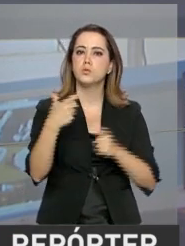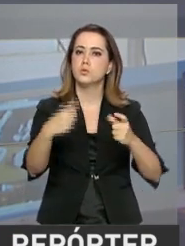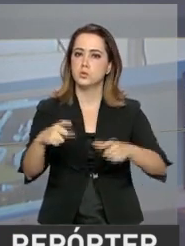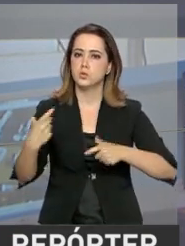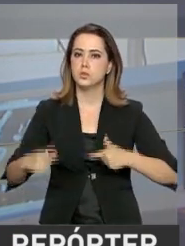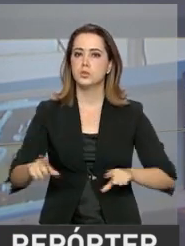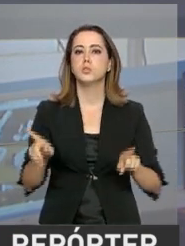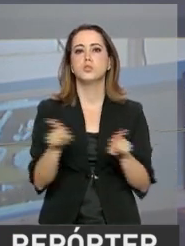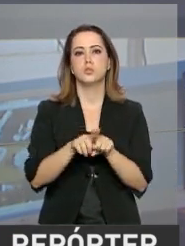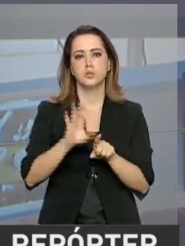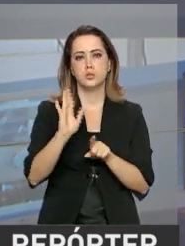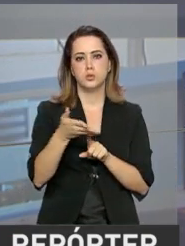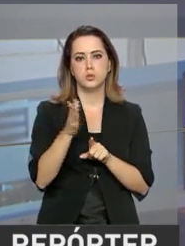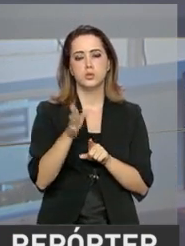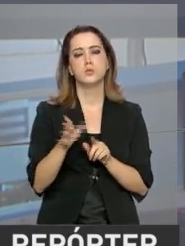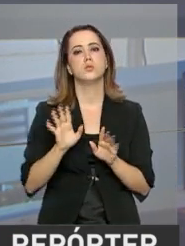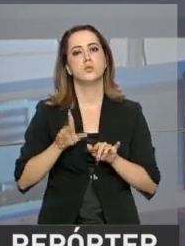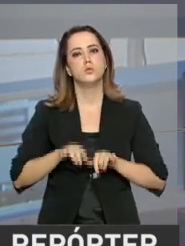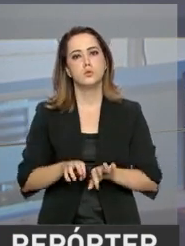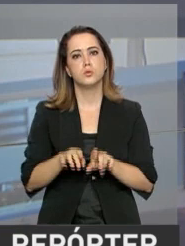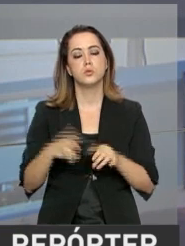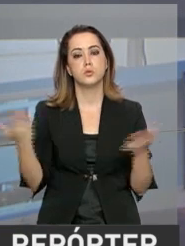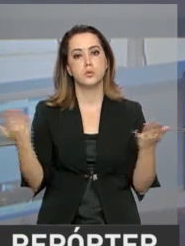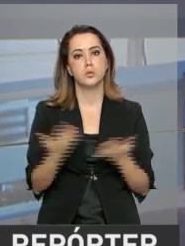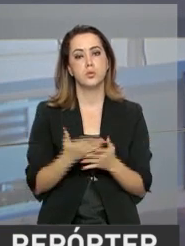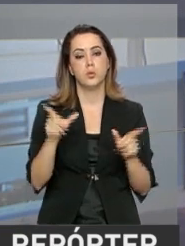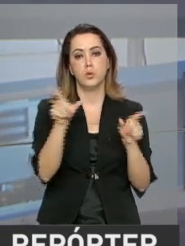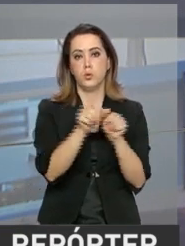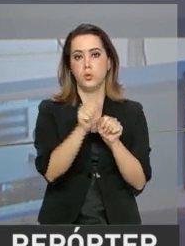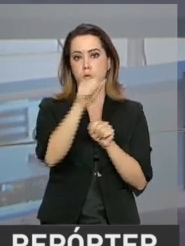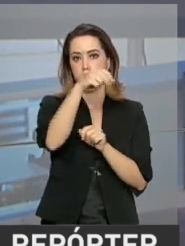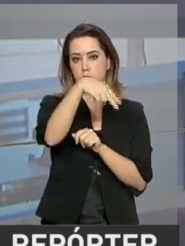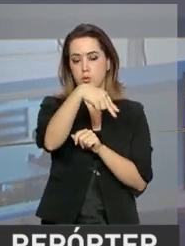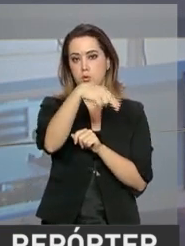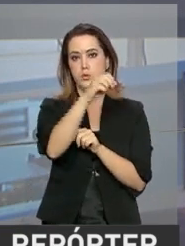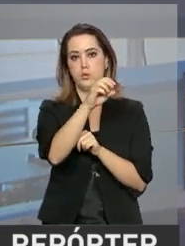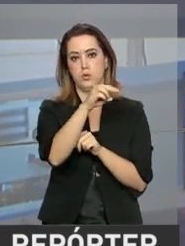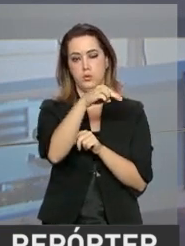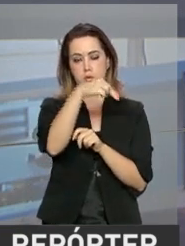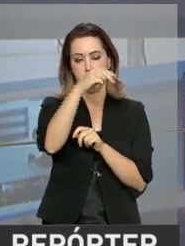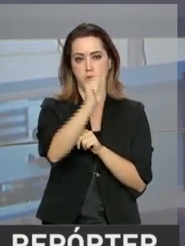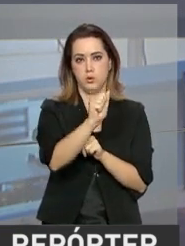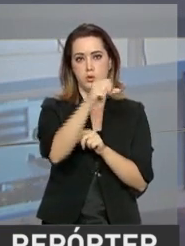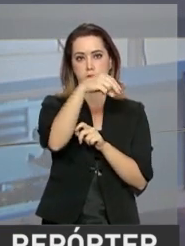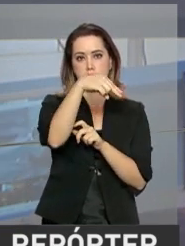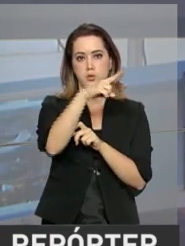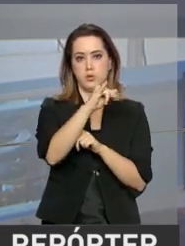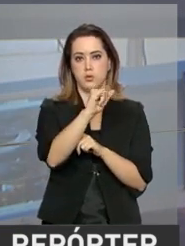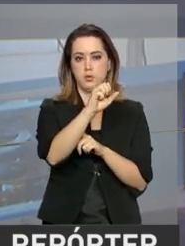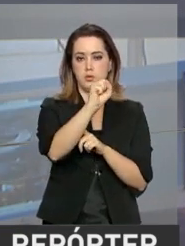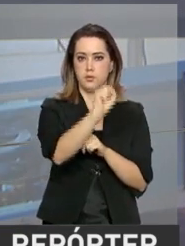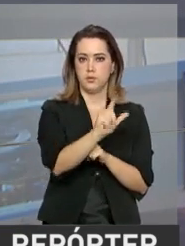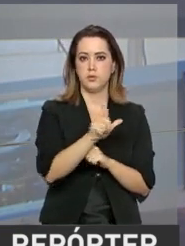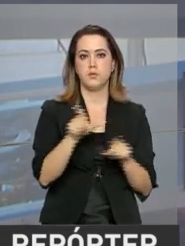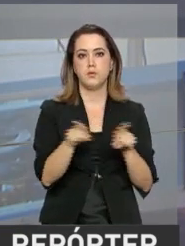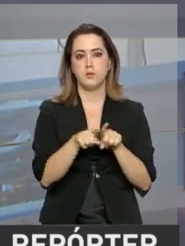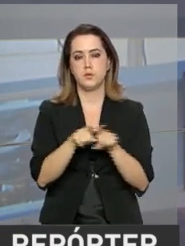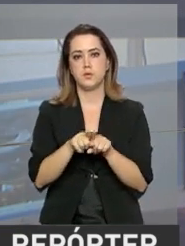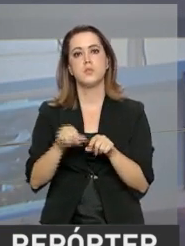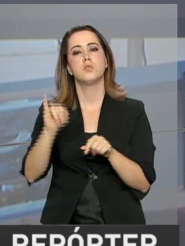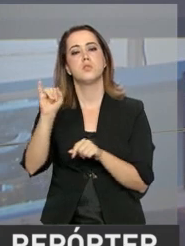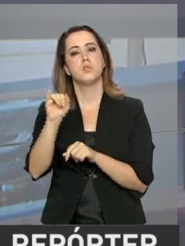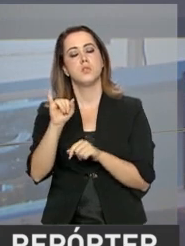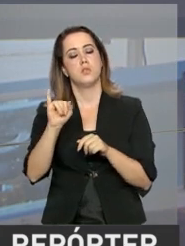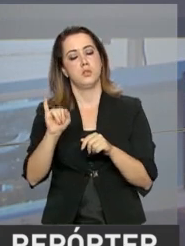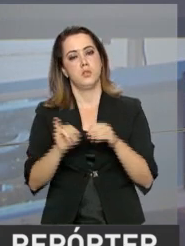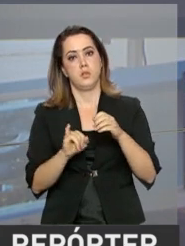aderiram ao sistema que passou a funcionar hoje na Agência Nacional de Vigilância Sanitária no Instituto Federal de Educação Ciência e Tecnologia